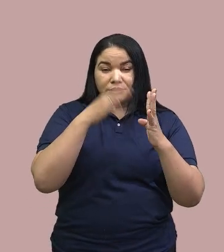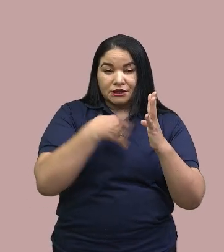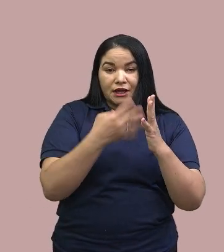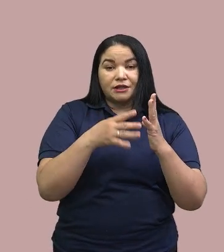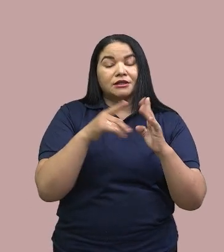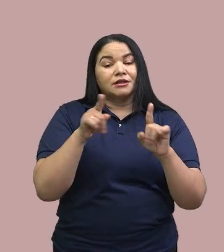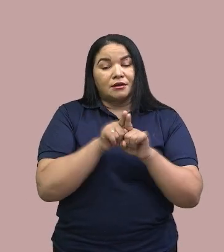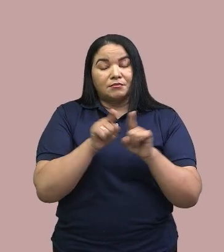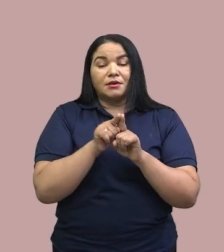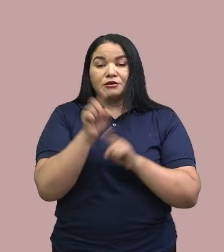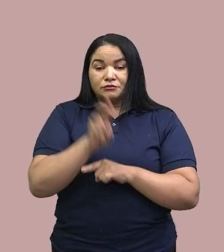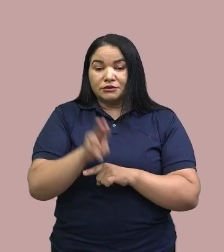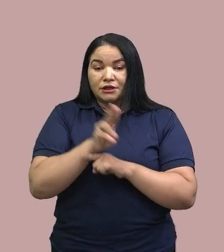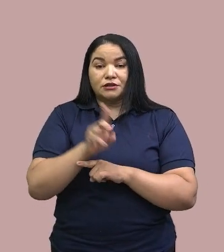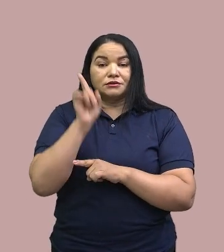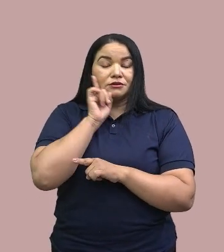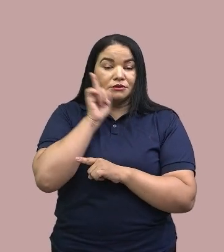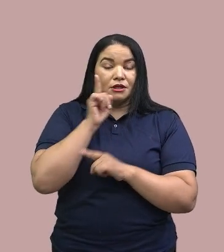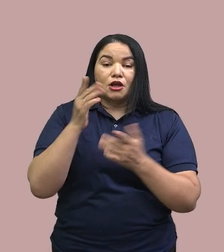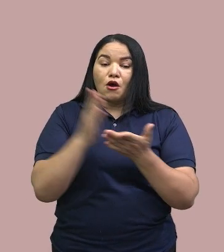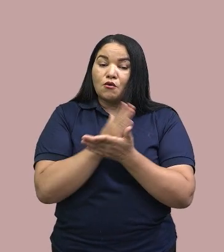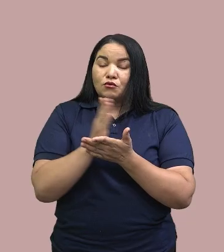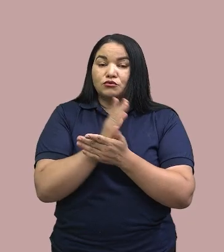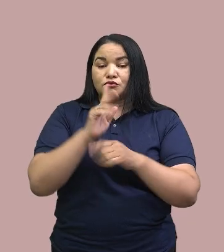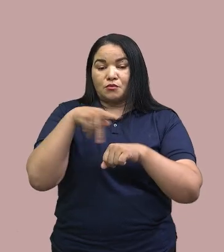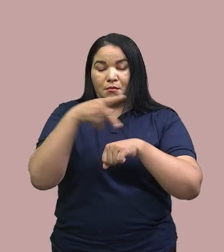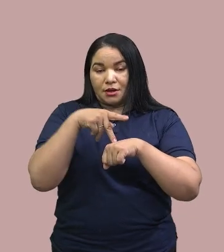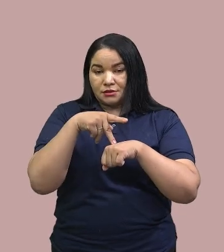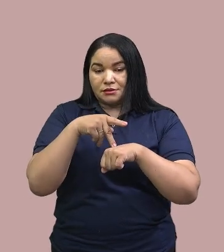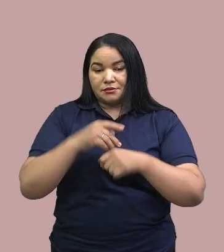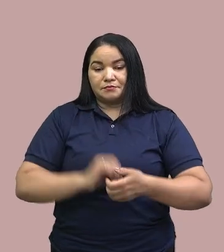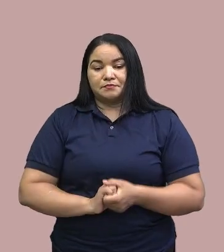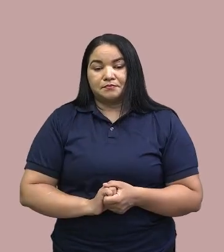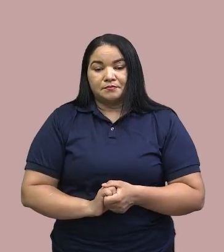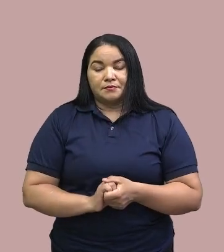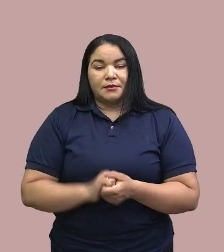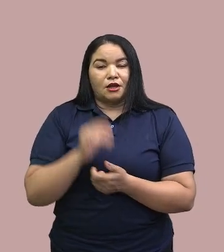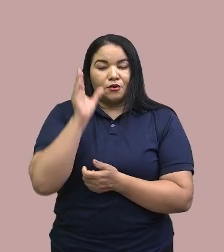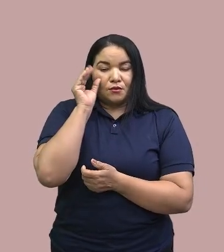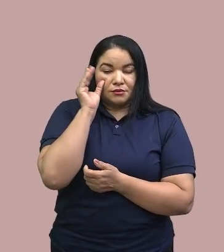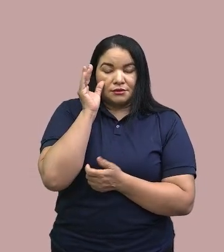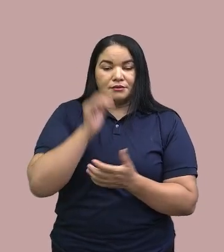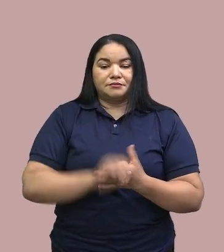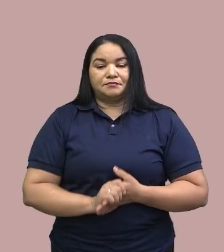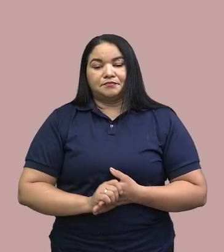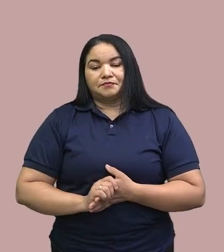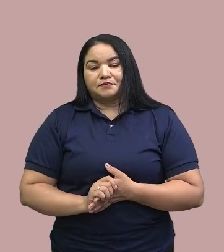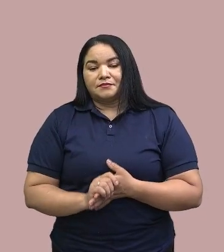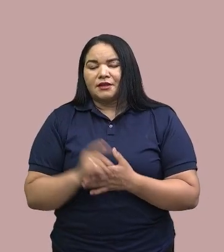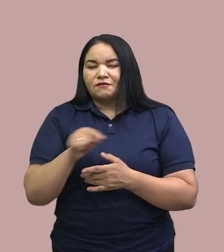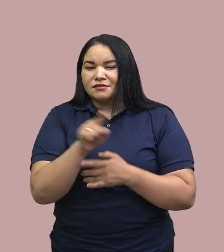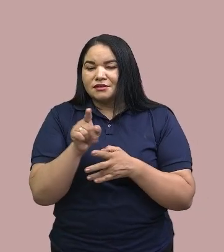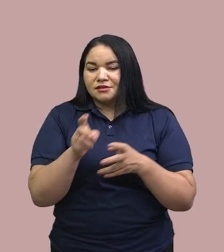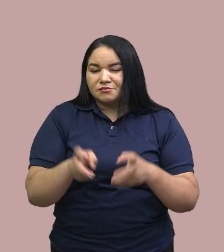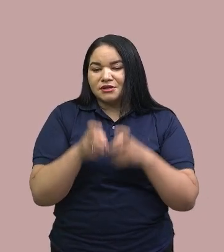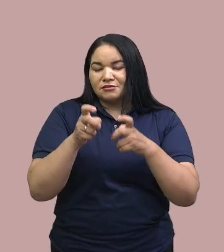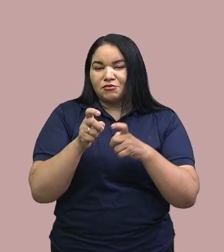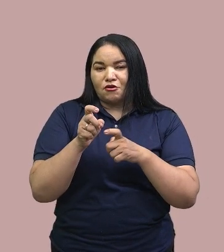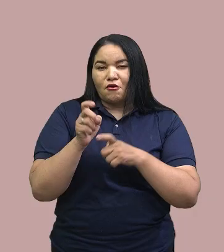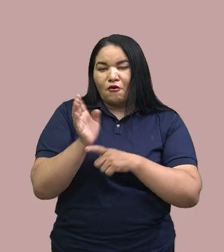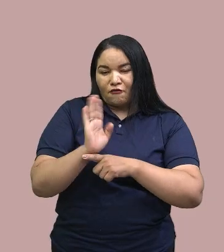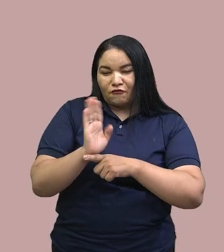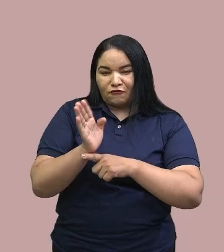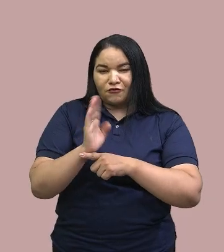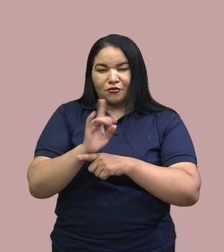amplamente usada nos Estados Unidos e em alguns outros países. Curiosidade: você já percebeu que nos filmes